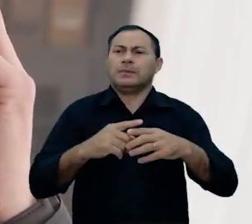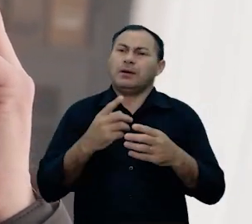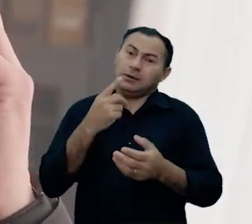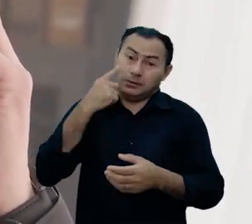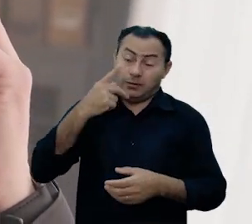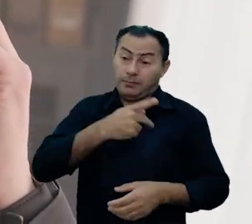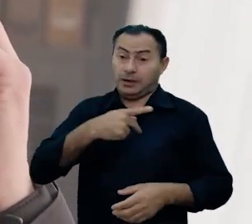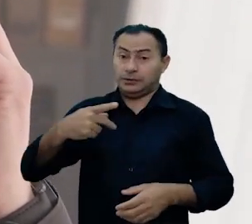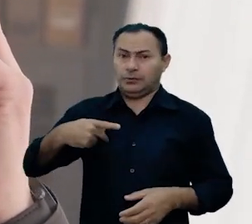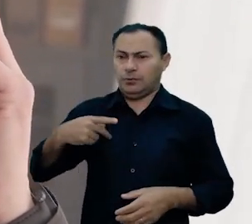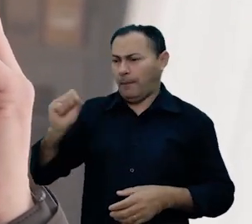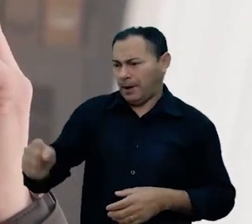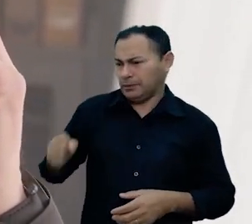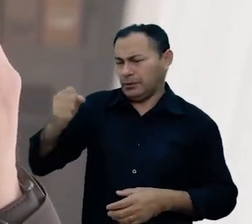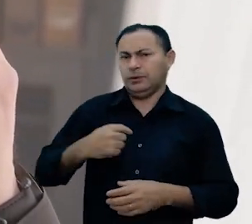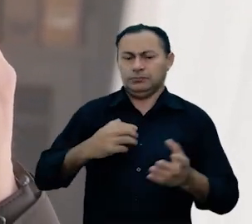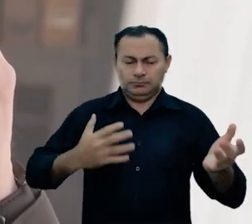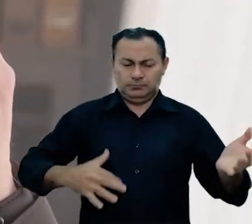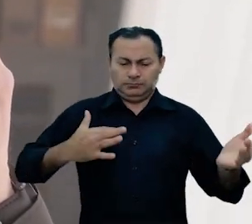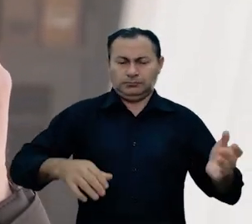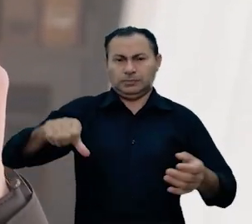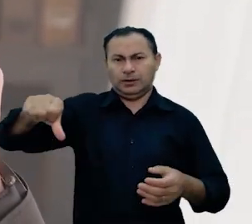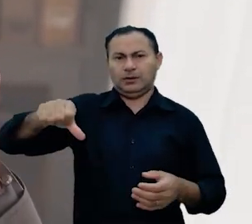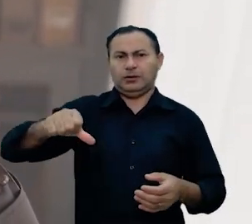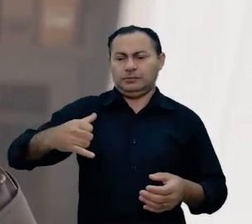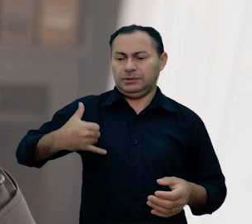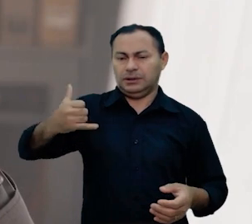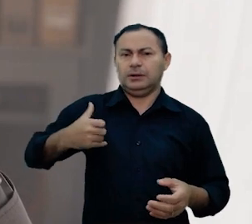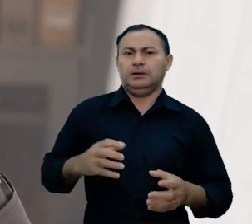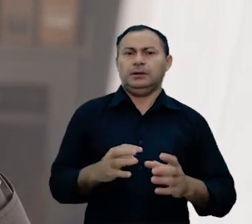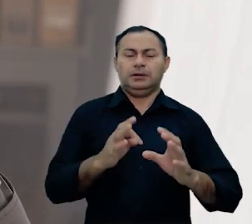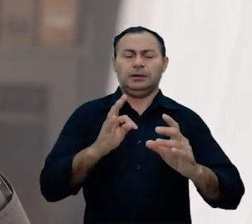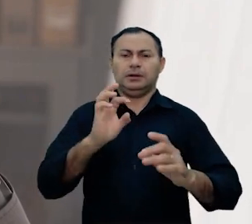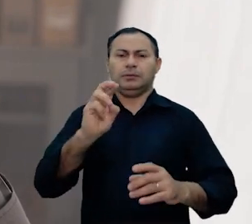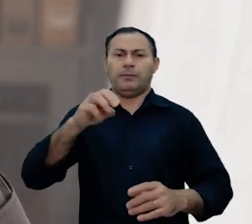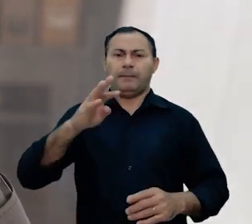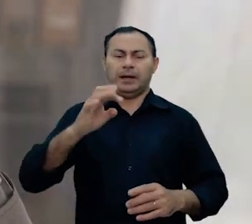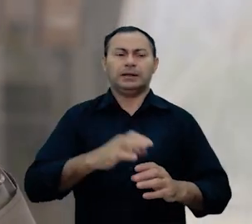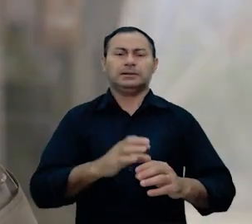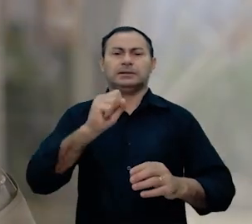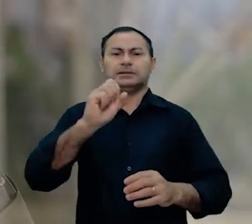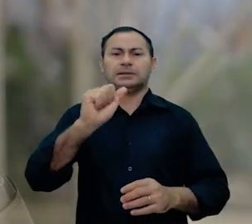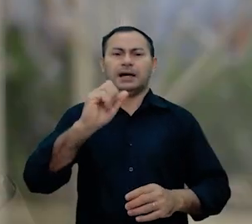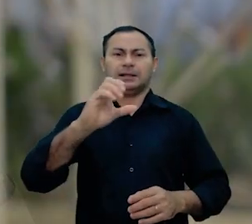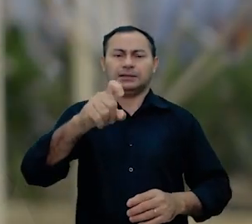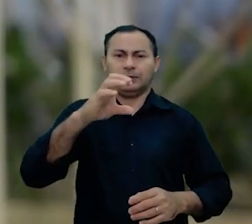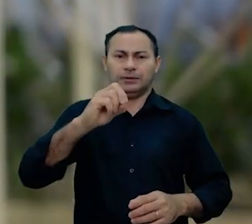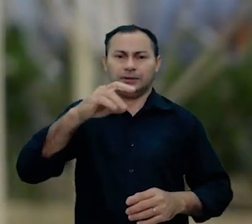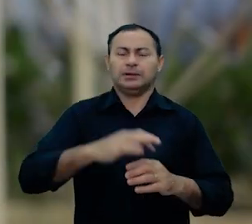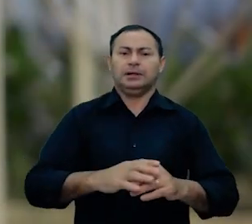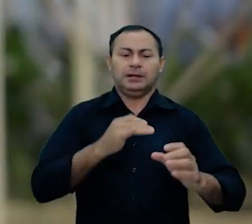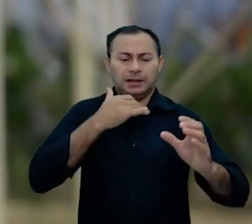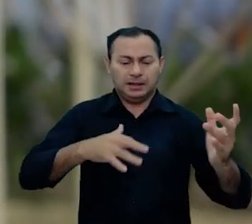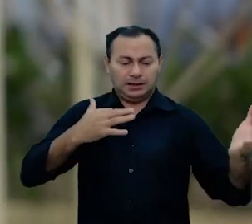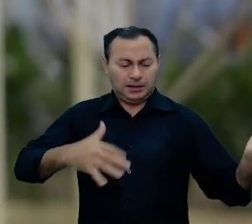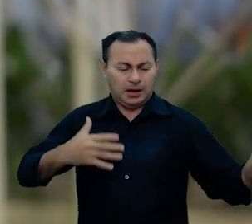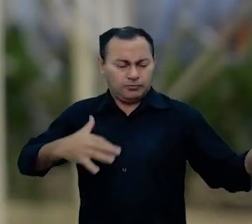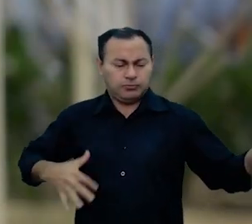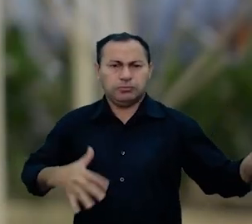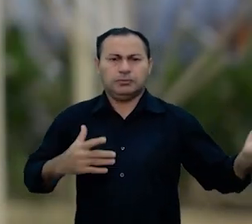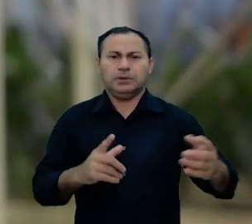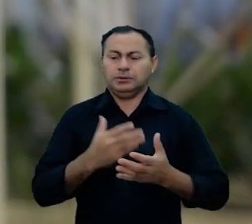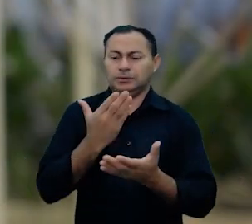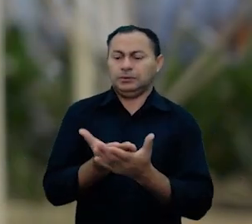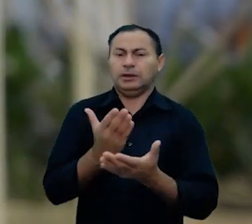disse: "Olha, pastor, eu toco violão desde os 9 anos de idade, toco trompete, sax, guitarra elétrica e